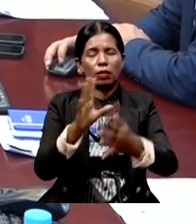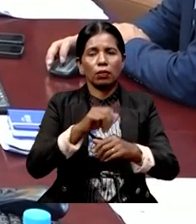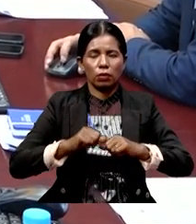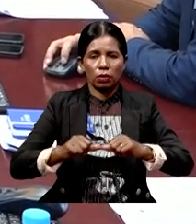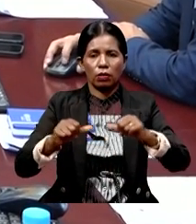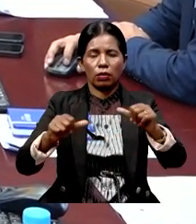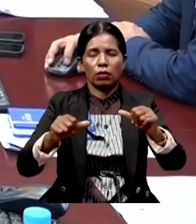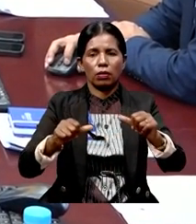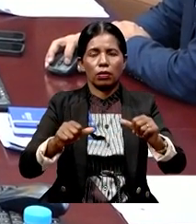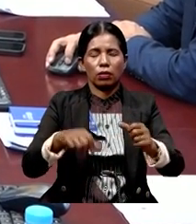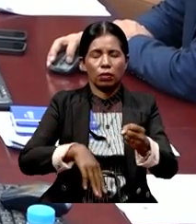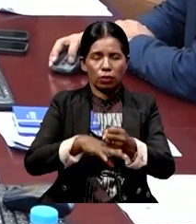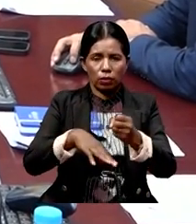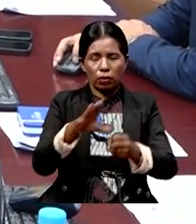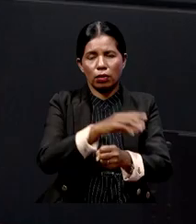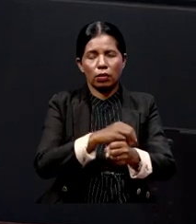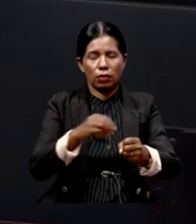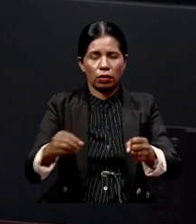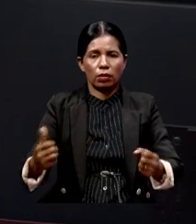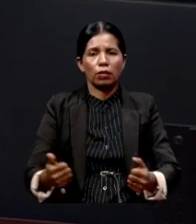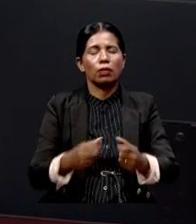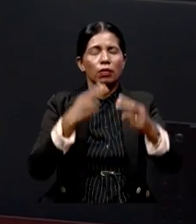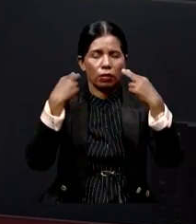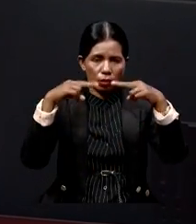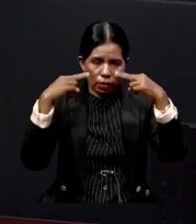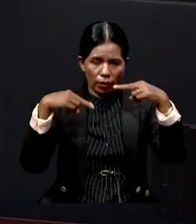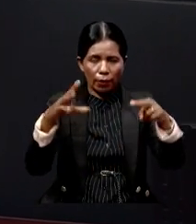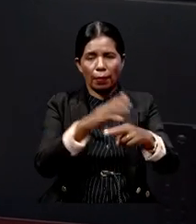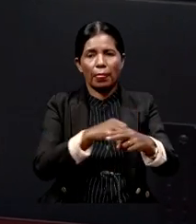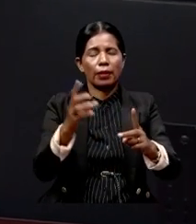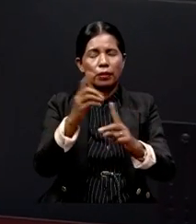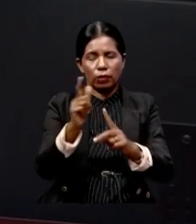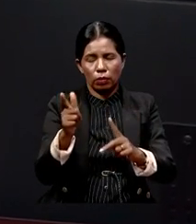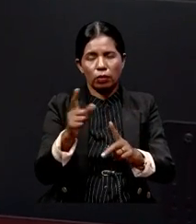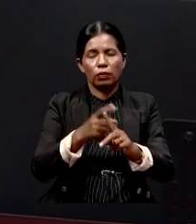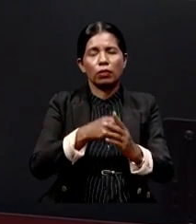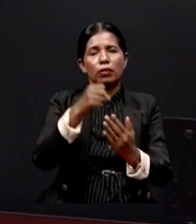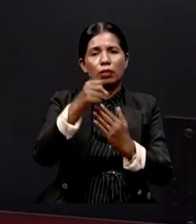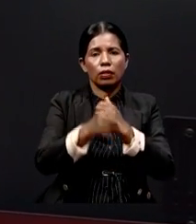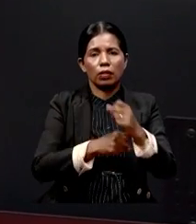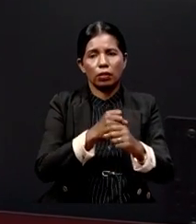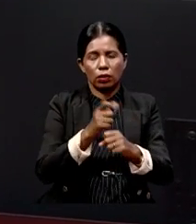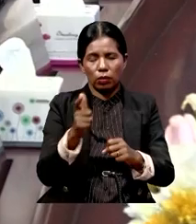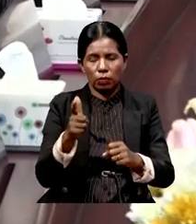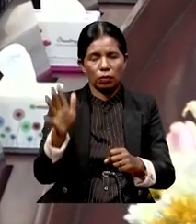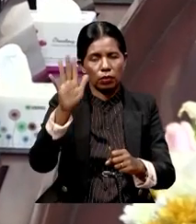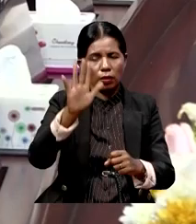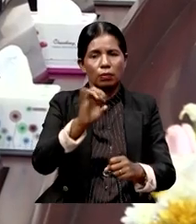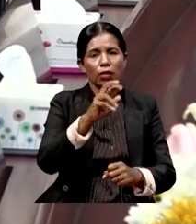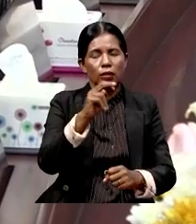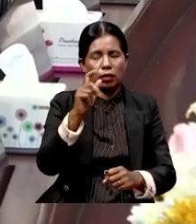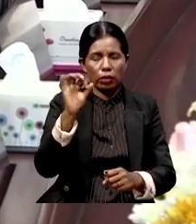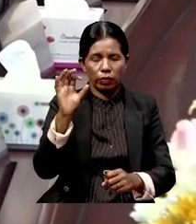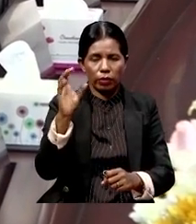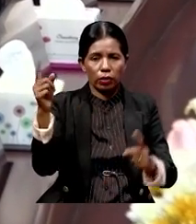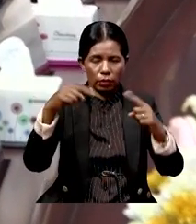o jogo futsal no concerto comunitário. E alorong ronulo fulan setembro, nebe marca tinang ronulo sin lima interfet, Toiha